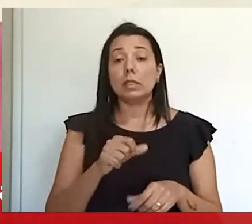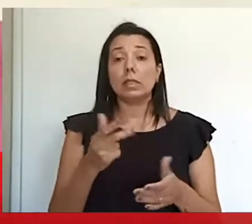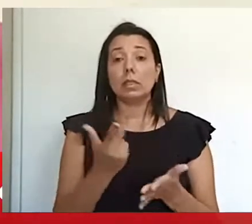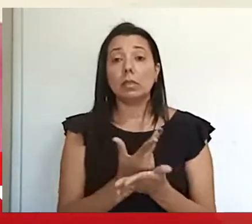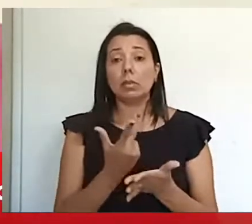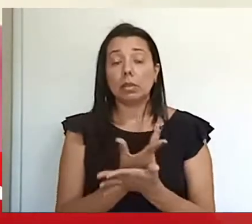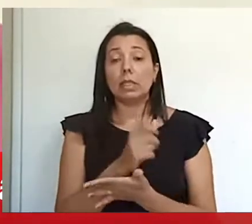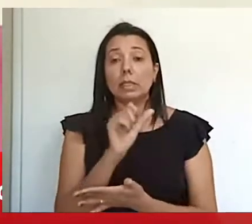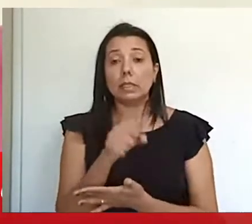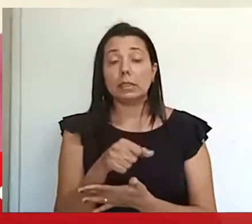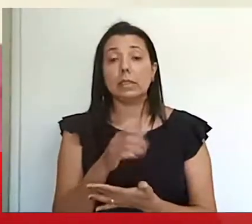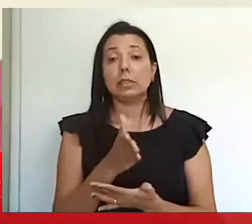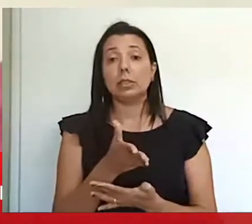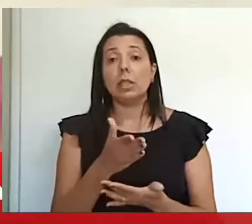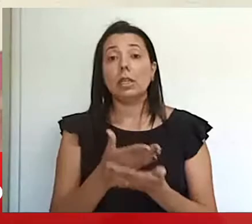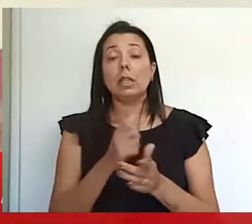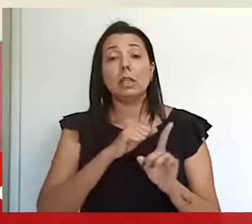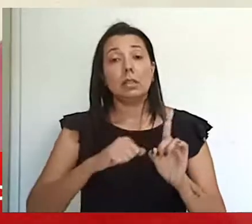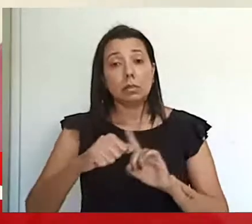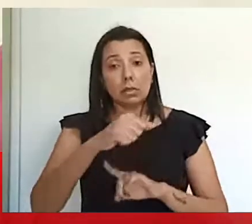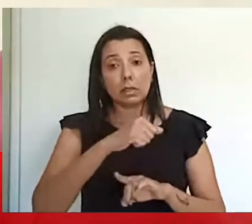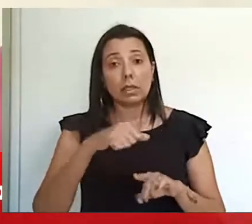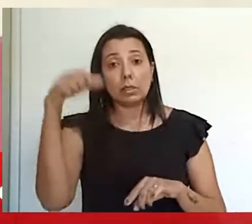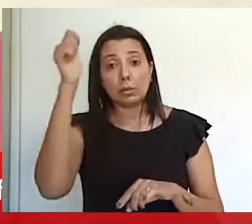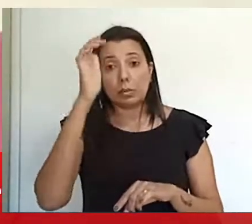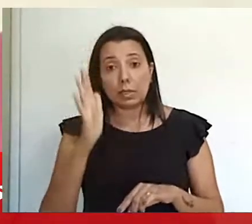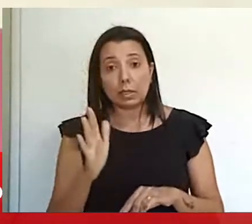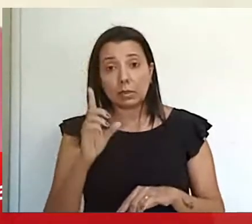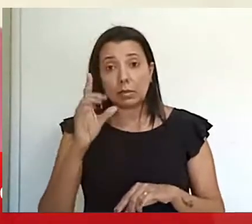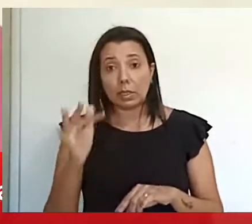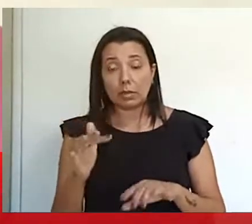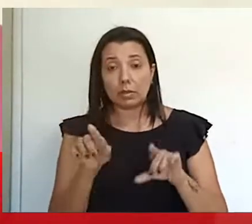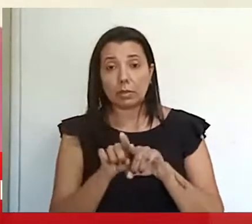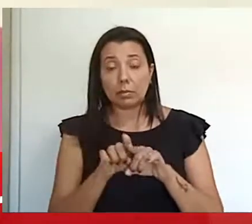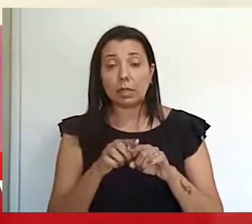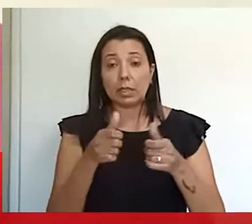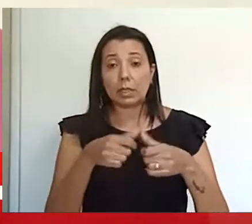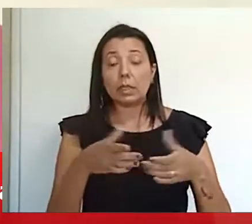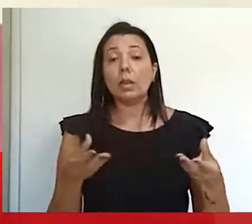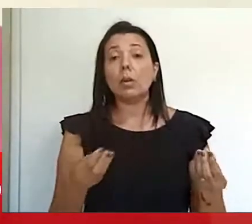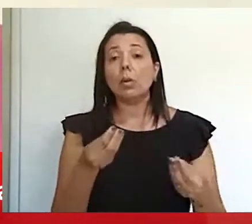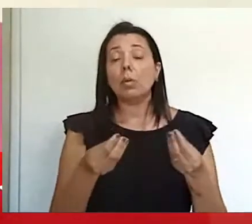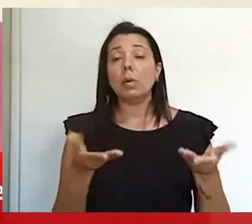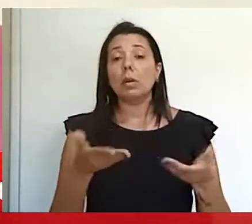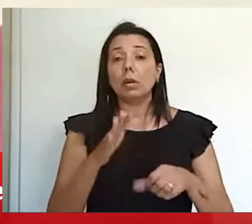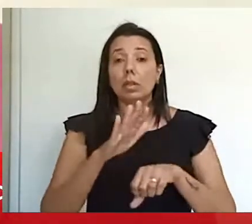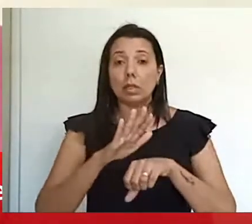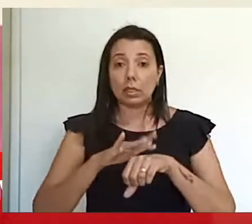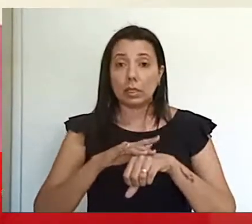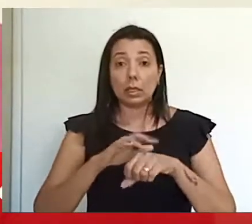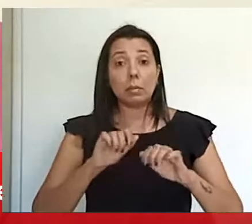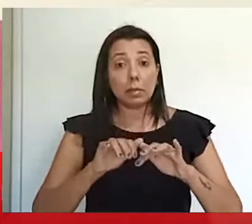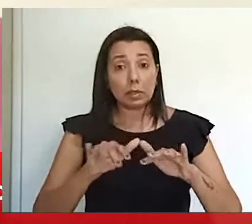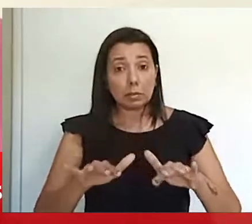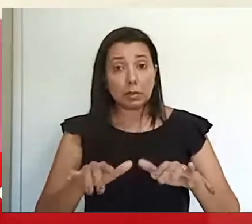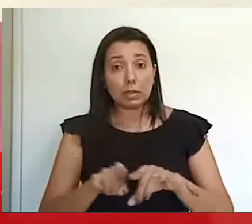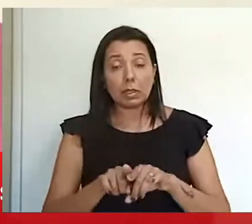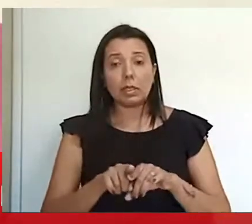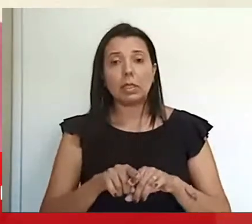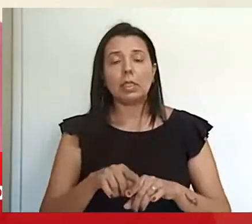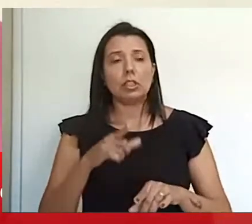e a sociedade brasileira, e a Distrito Federal também sabe, é que esse momento de pandemia os aproveitam para tirar direito da classe